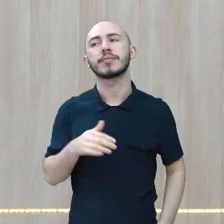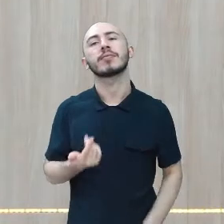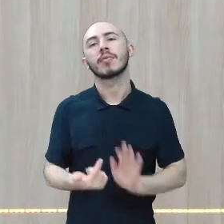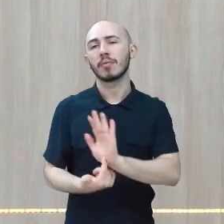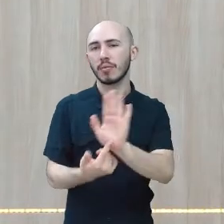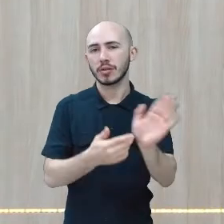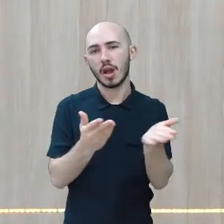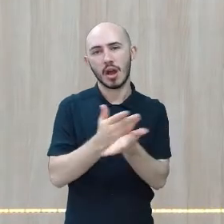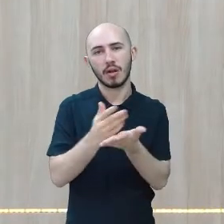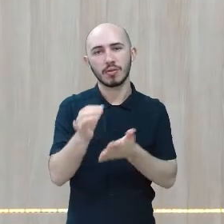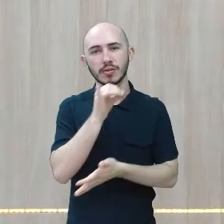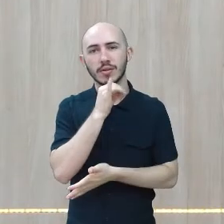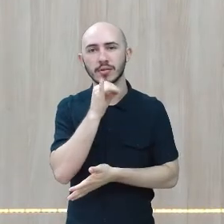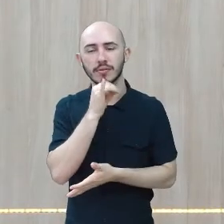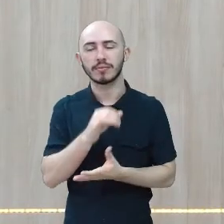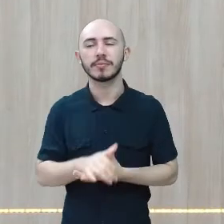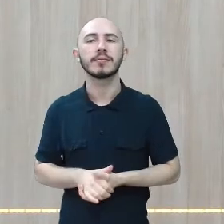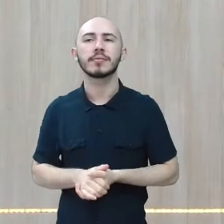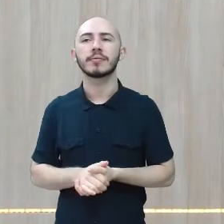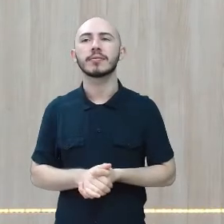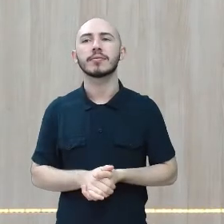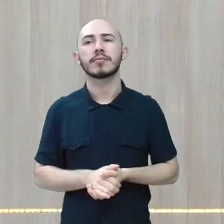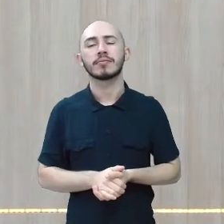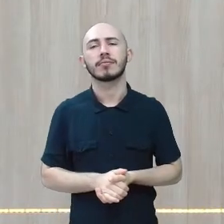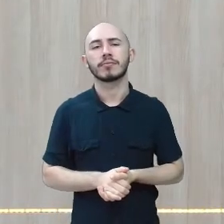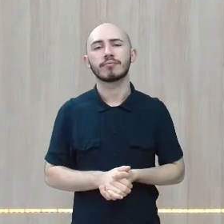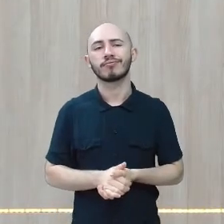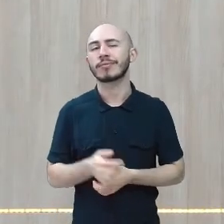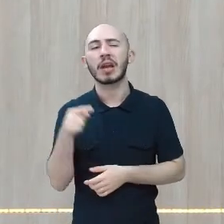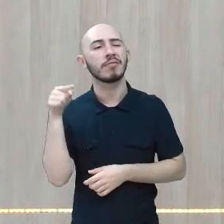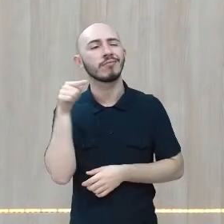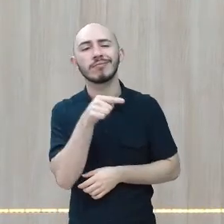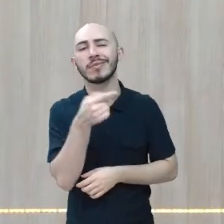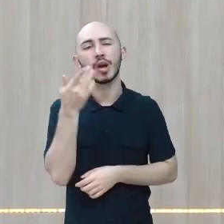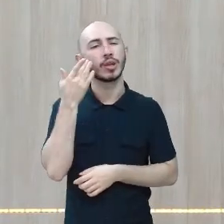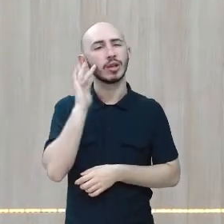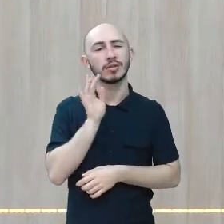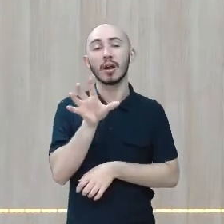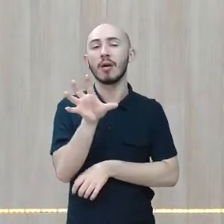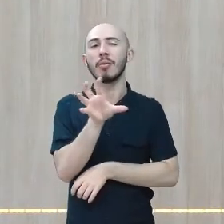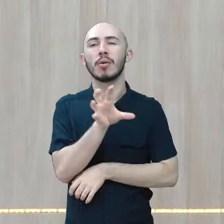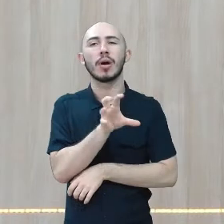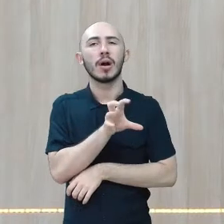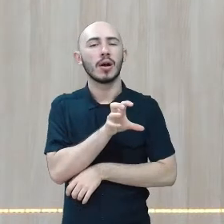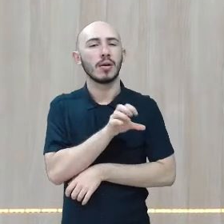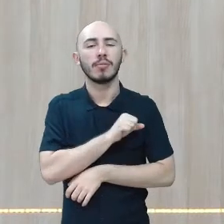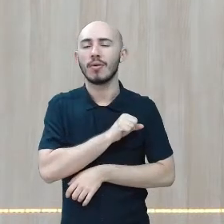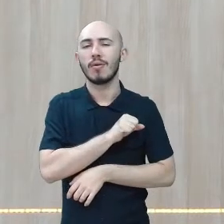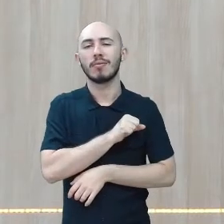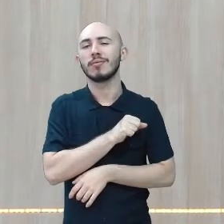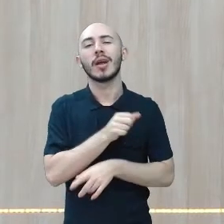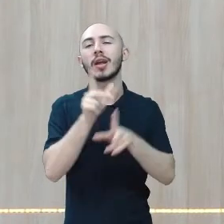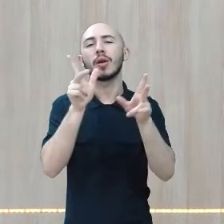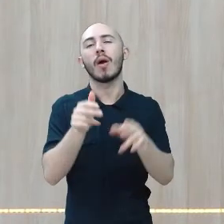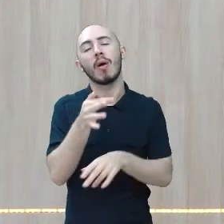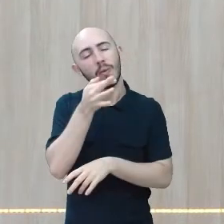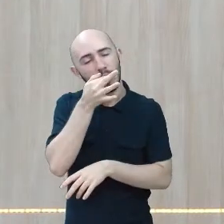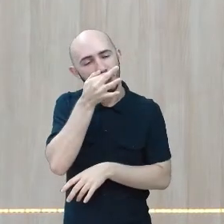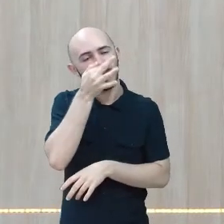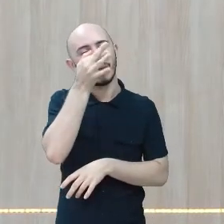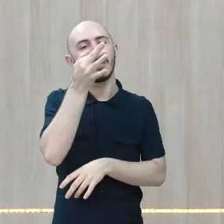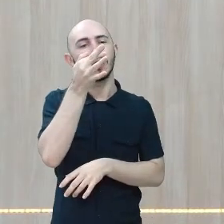Vamos ver alguns exemplos. Você não sabe que o amor é como uma flor?